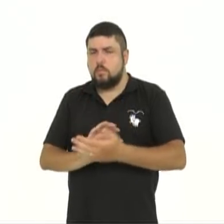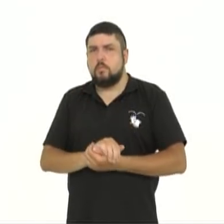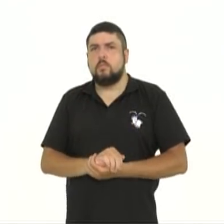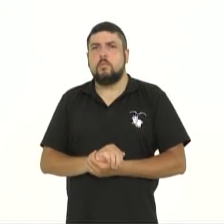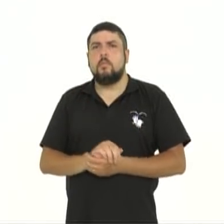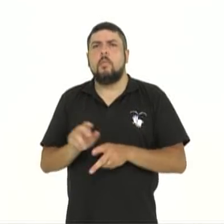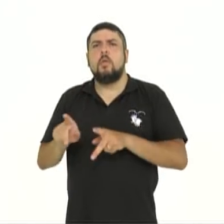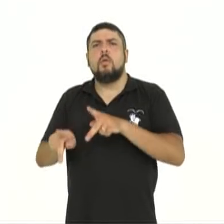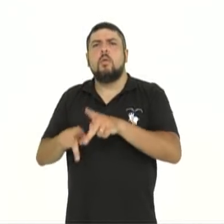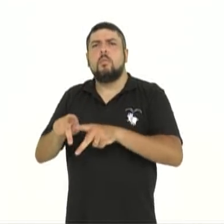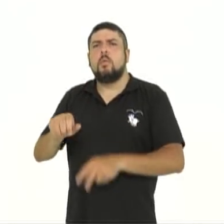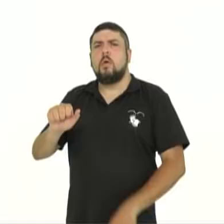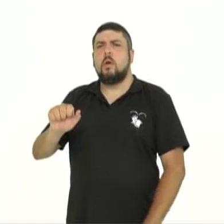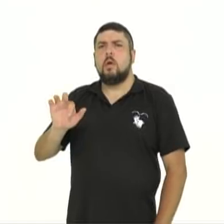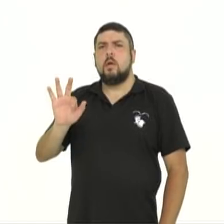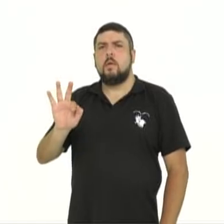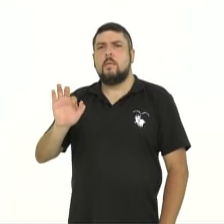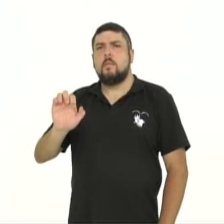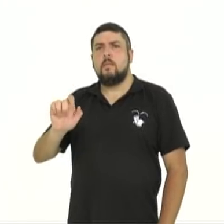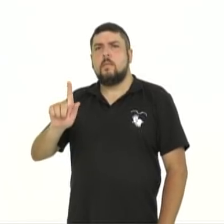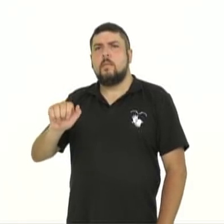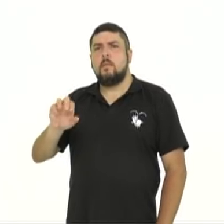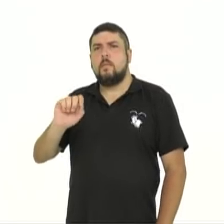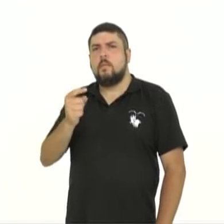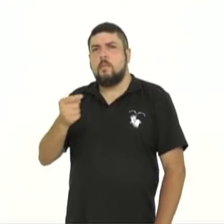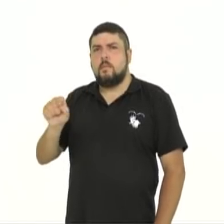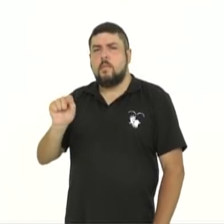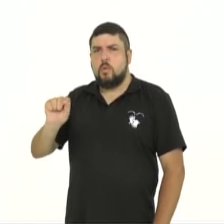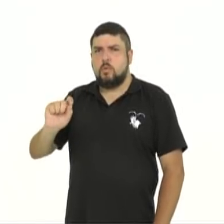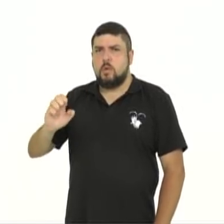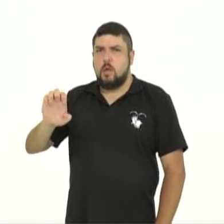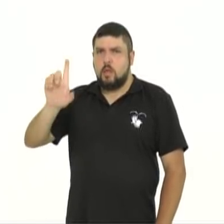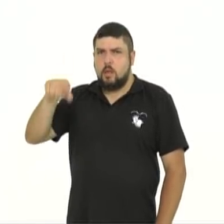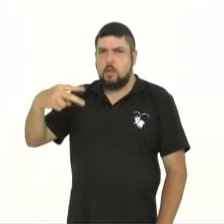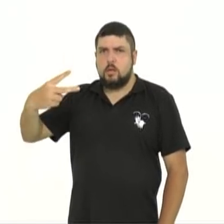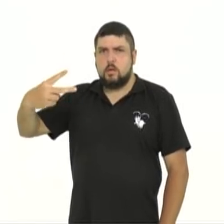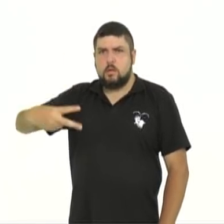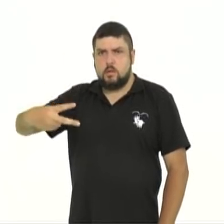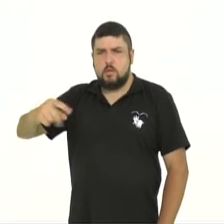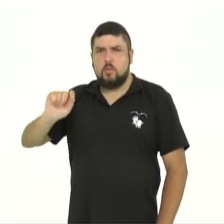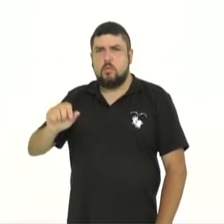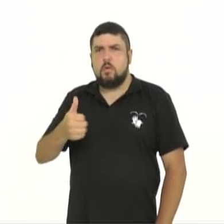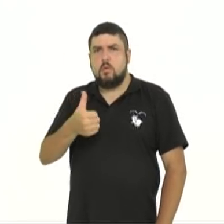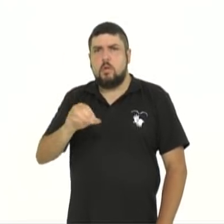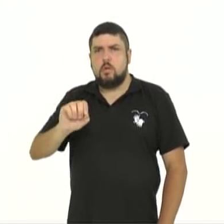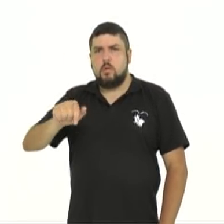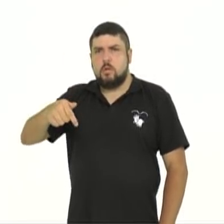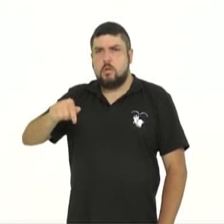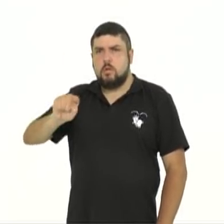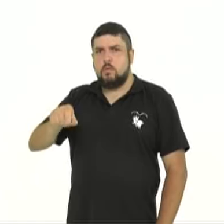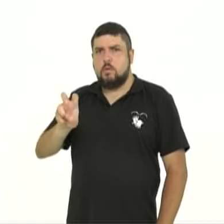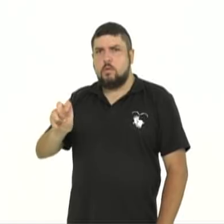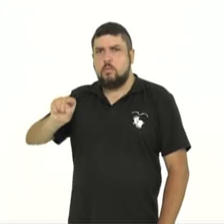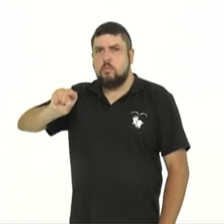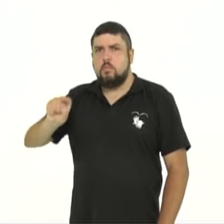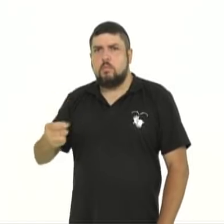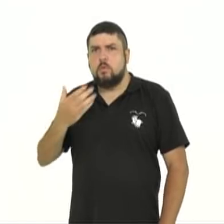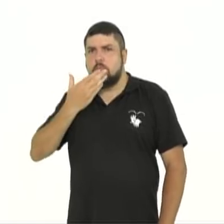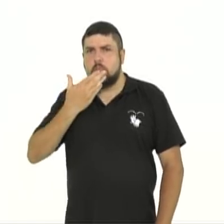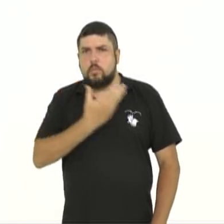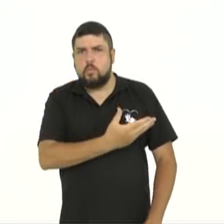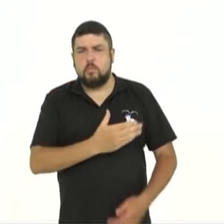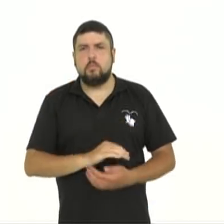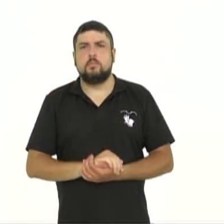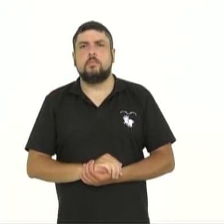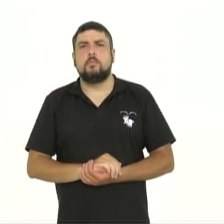por exemplo, que aparecem em segundo lugar com 107,5 mil solicitações. Qual